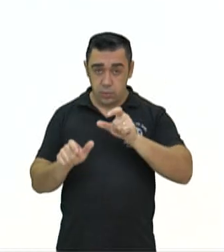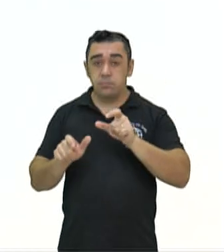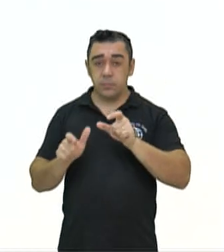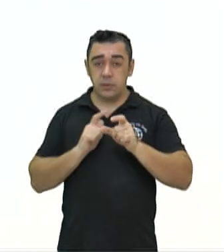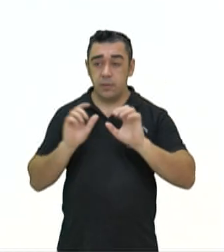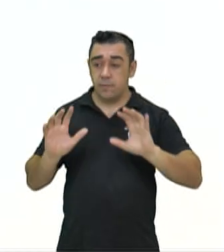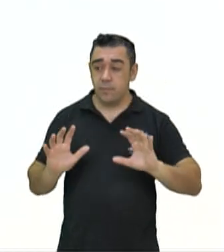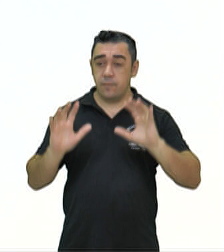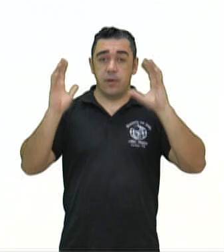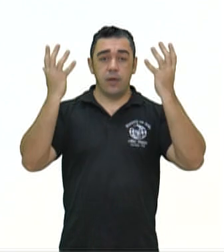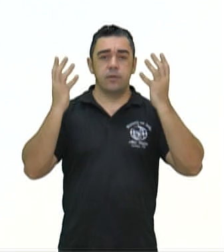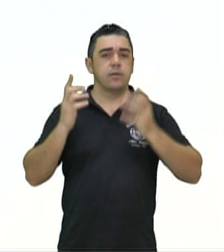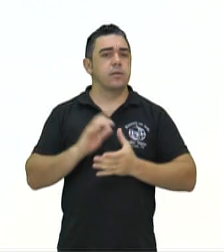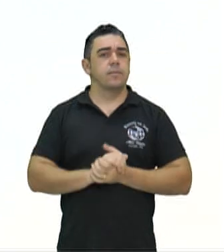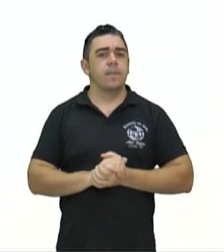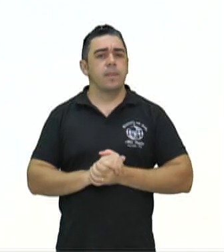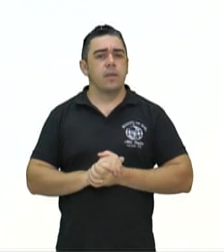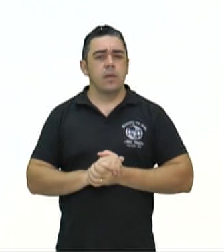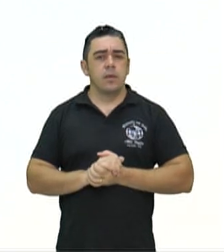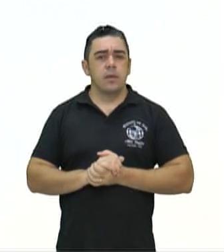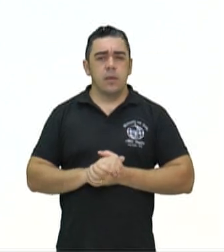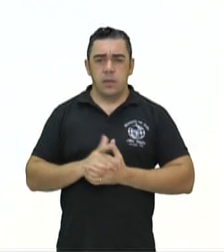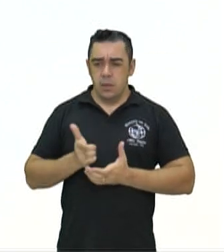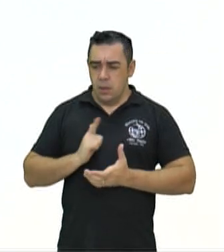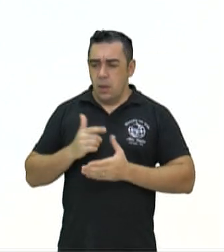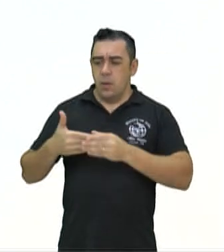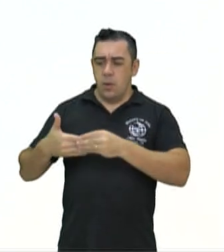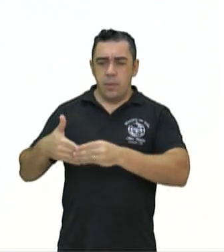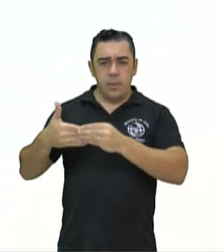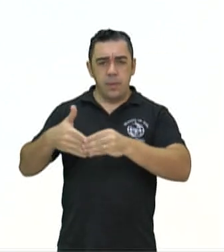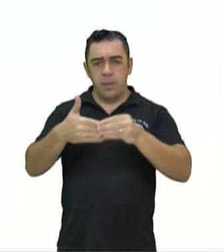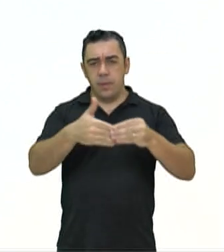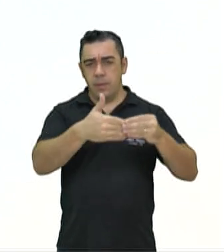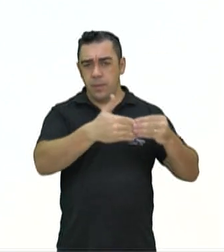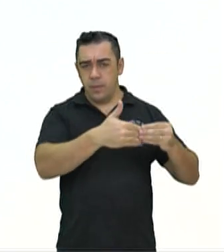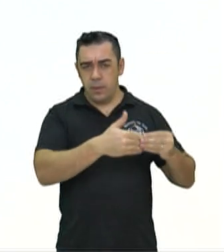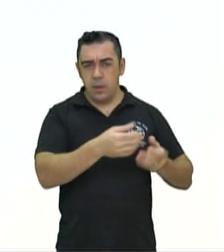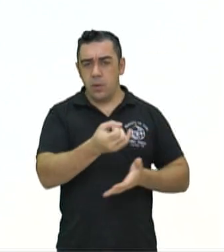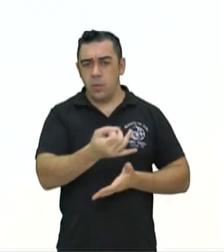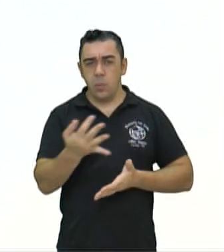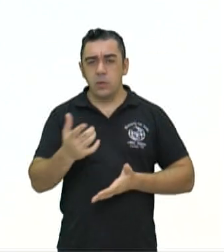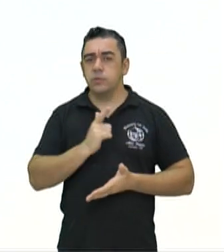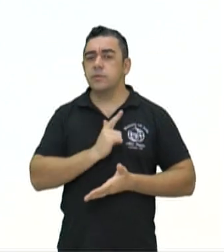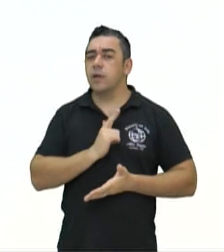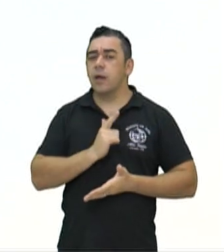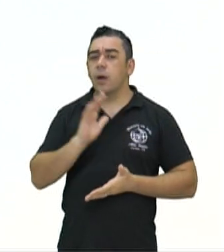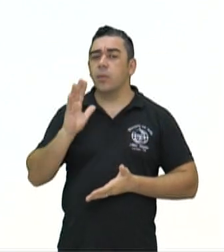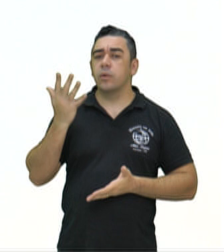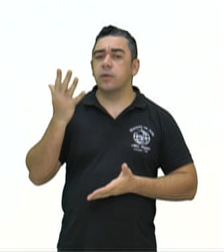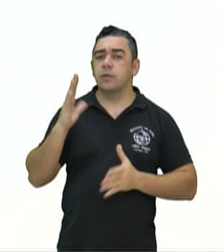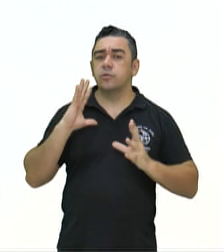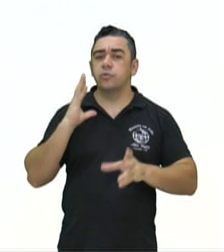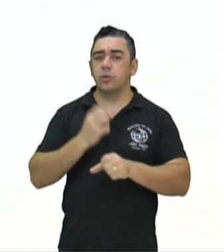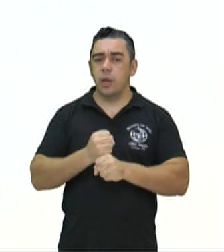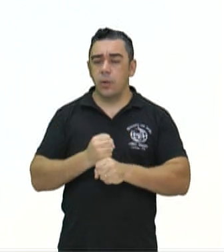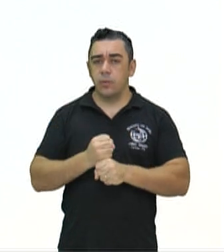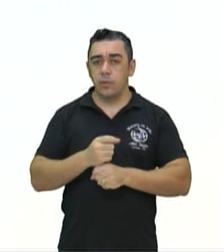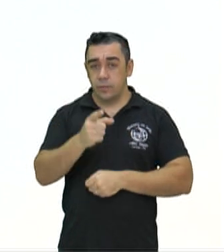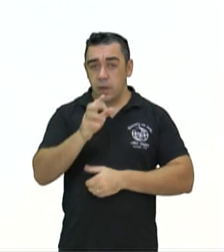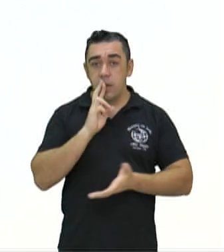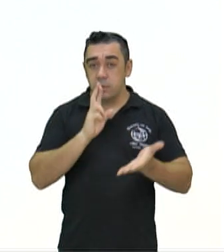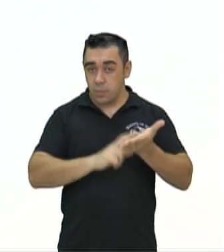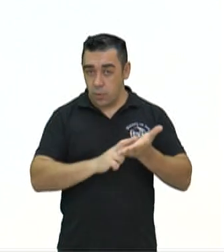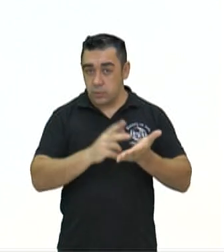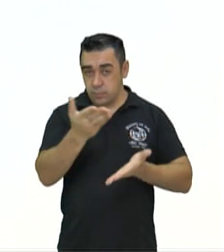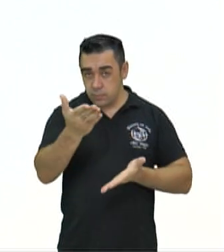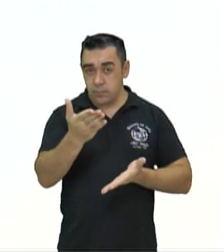uma festa e todas se cumprimentam, quantos cumprimentos ocorrem no total? Resolvam